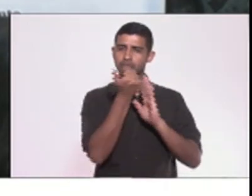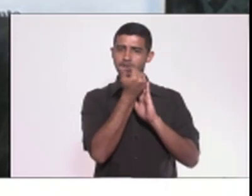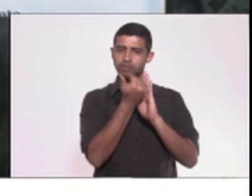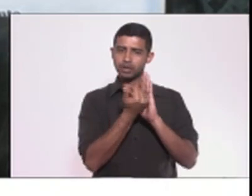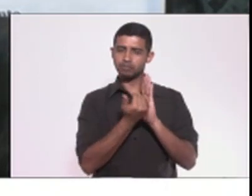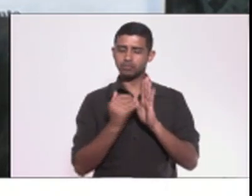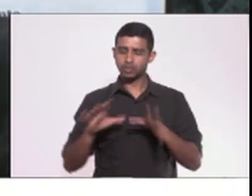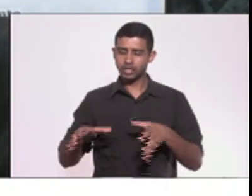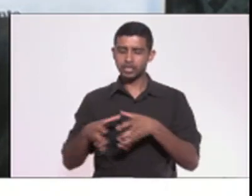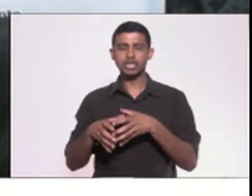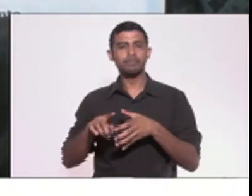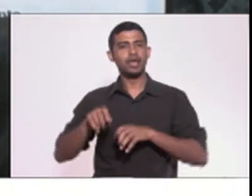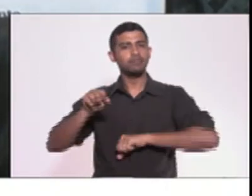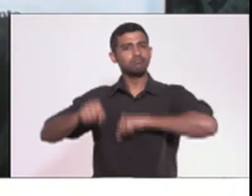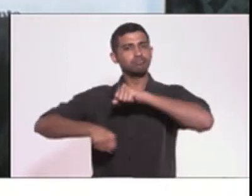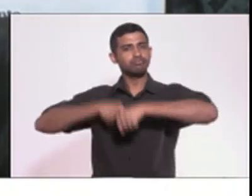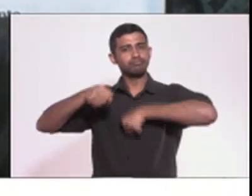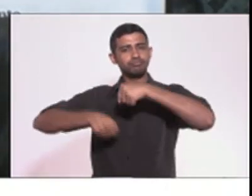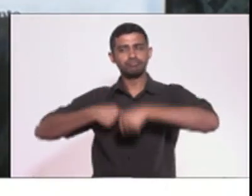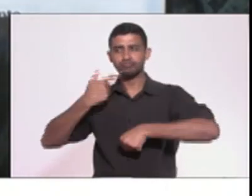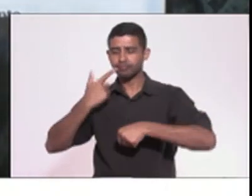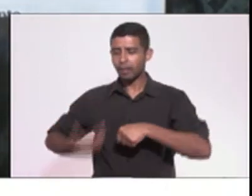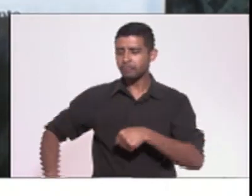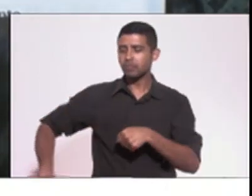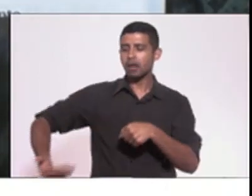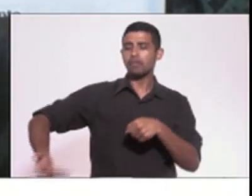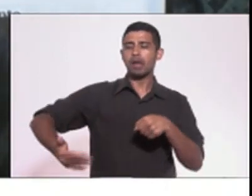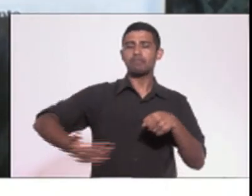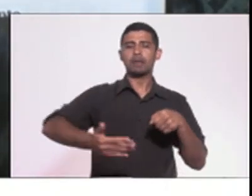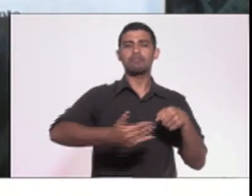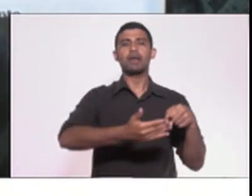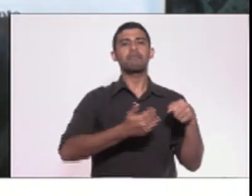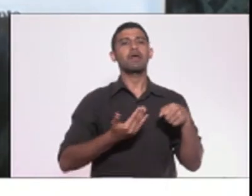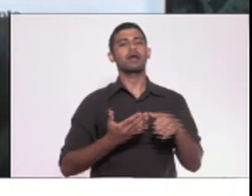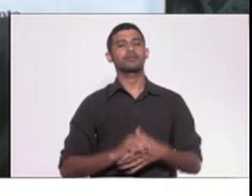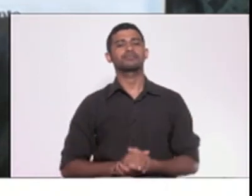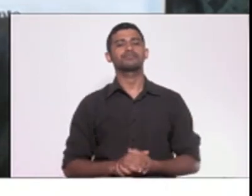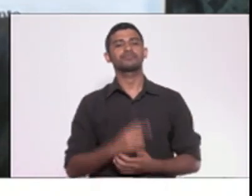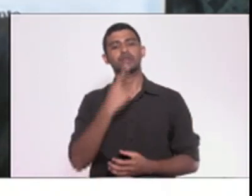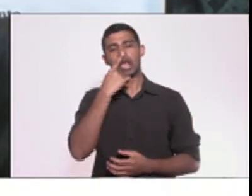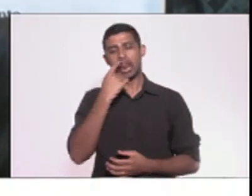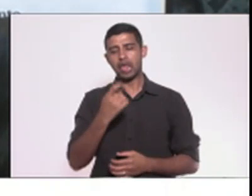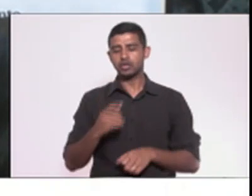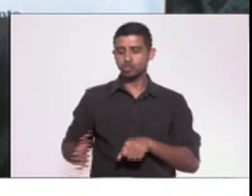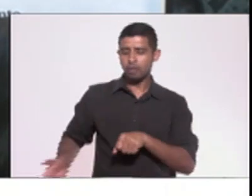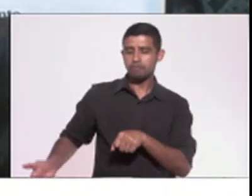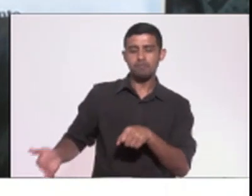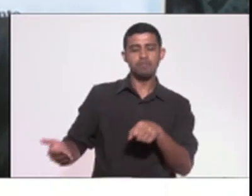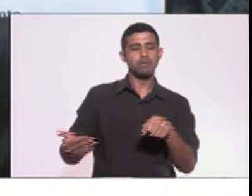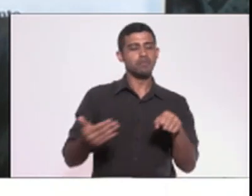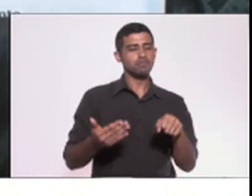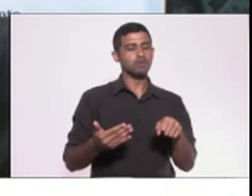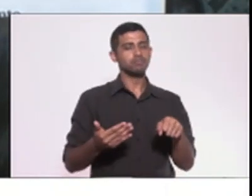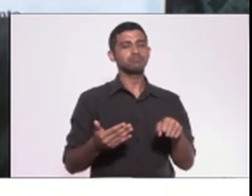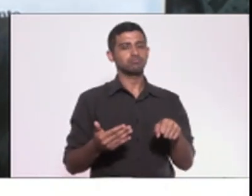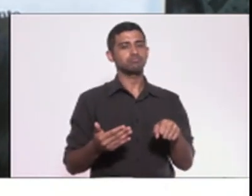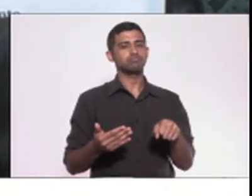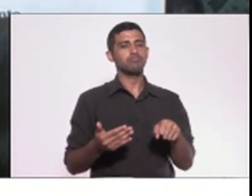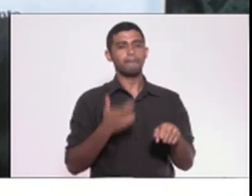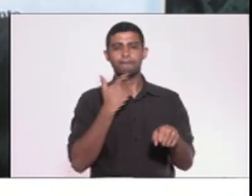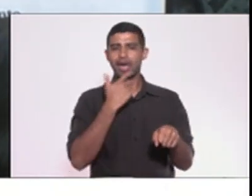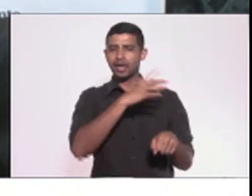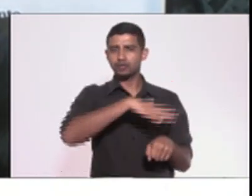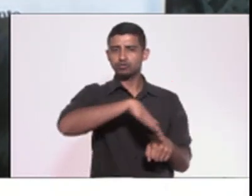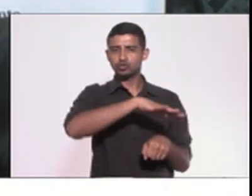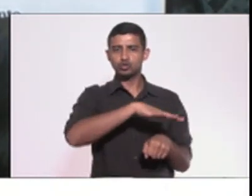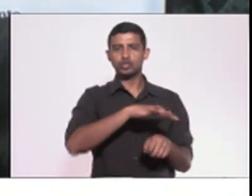de bicicletas. O lixo coletivo é levado para composteiras locais e no fim do mês o